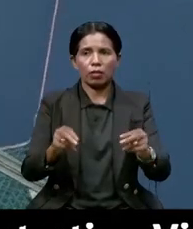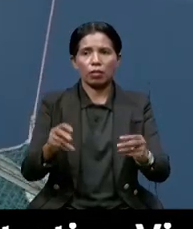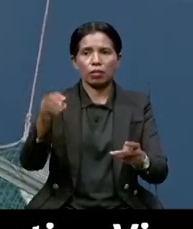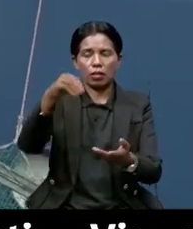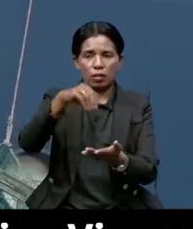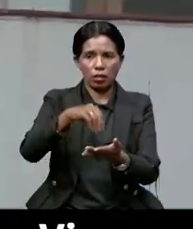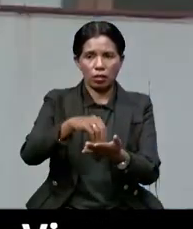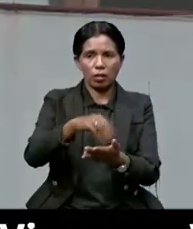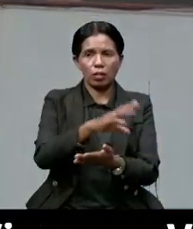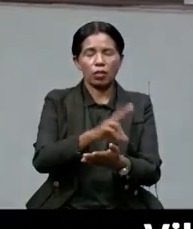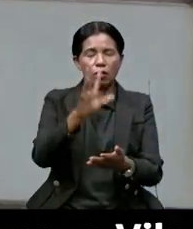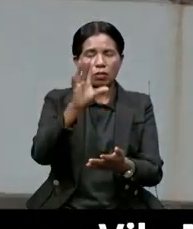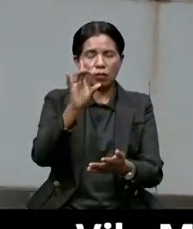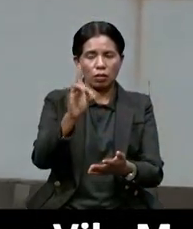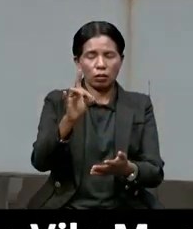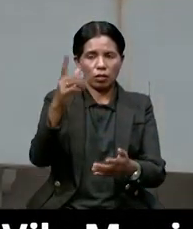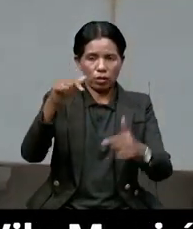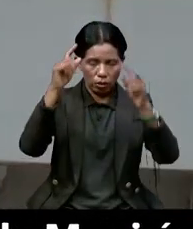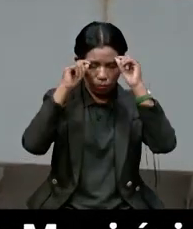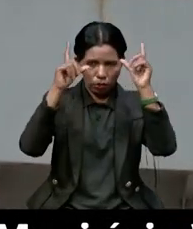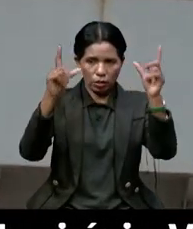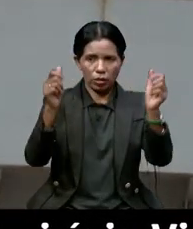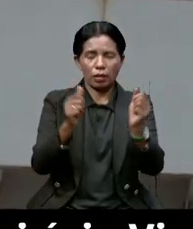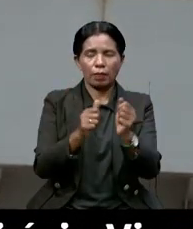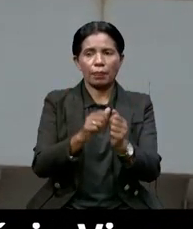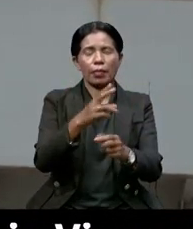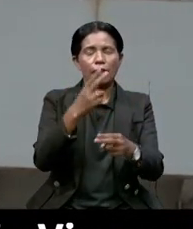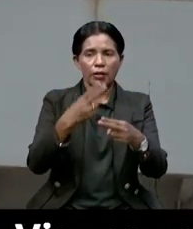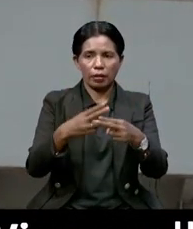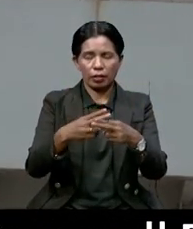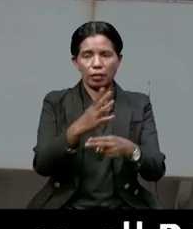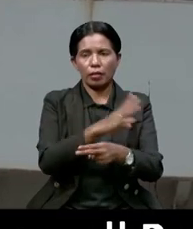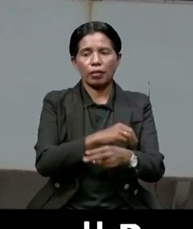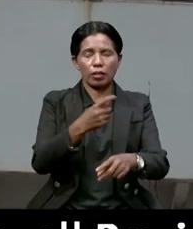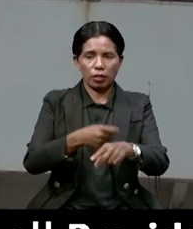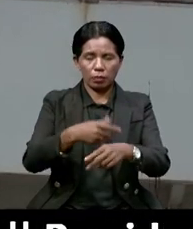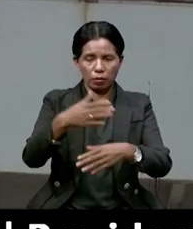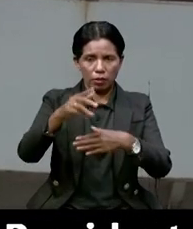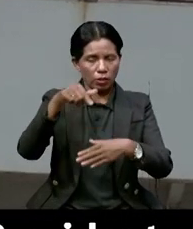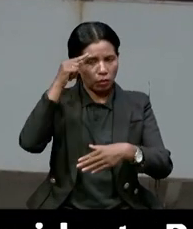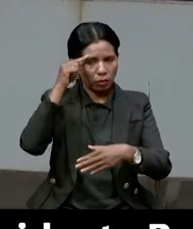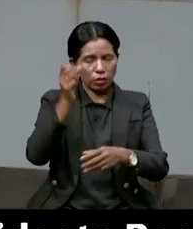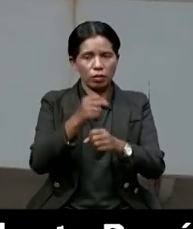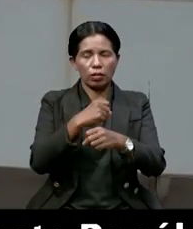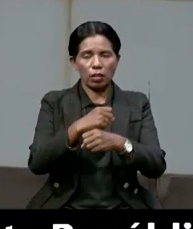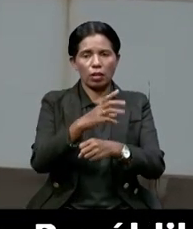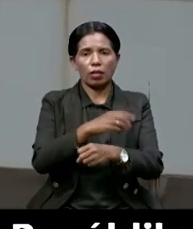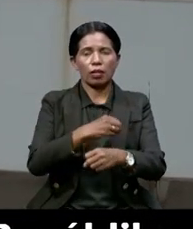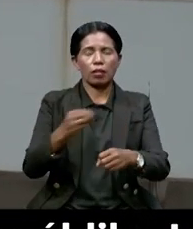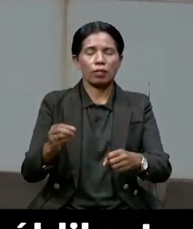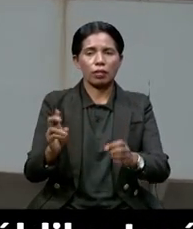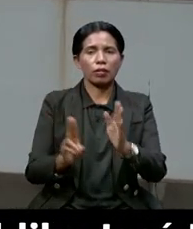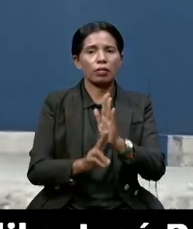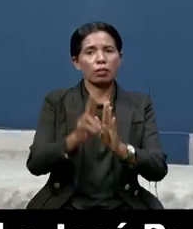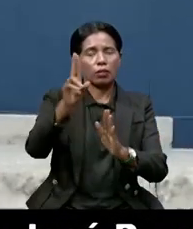tan tore walu iha território nacional, no indica tore walu nene naran, no ne iha tempo badak governo se halo lançamento ba tore walu